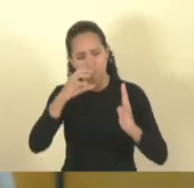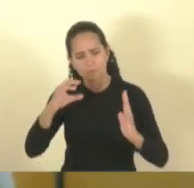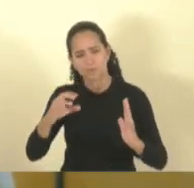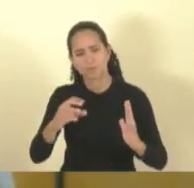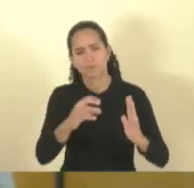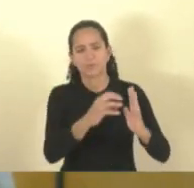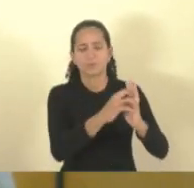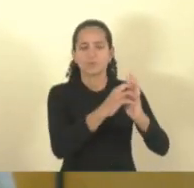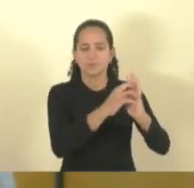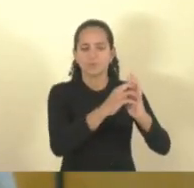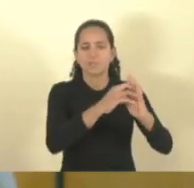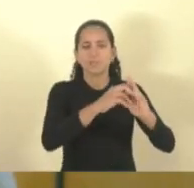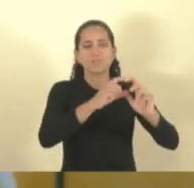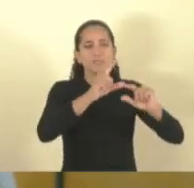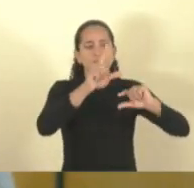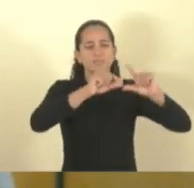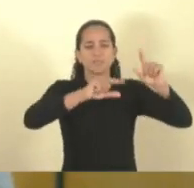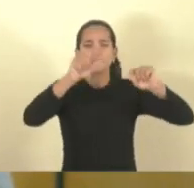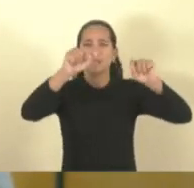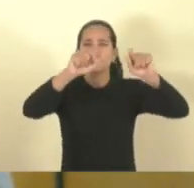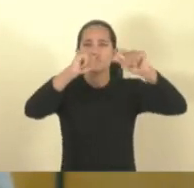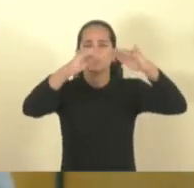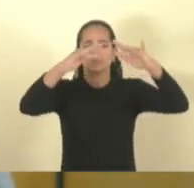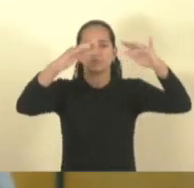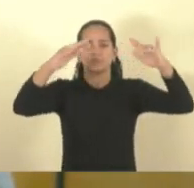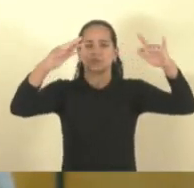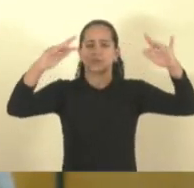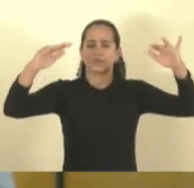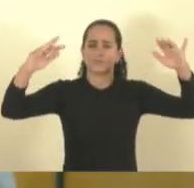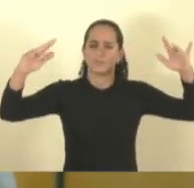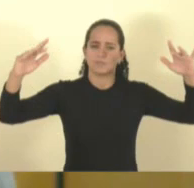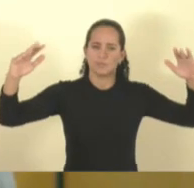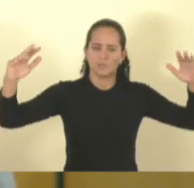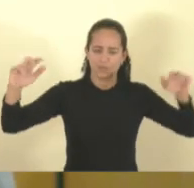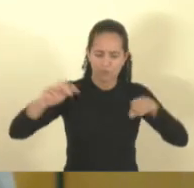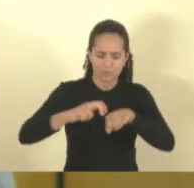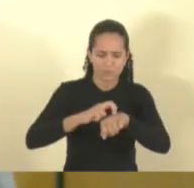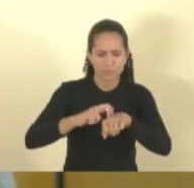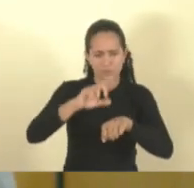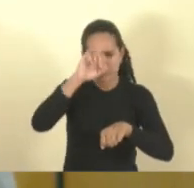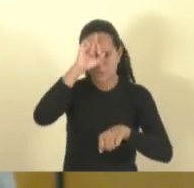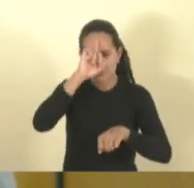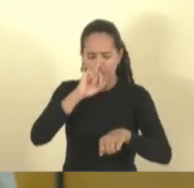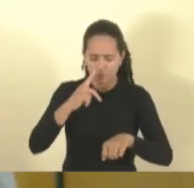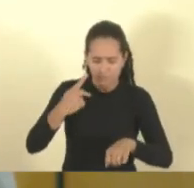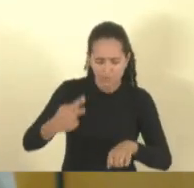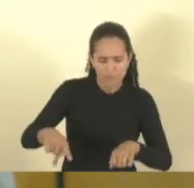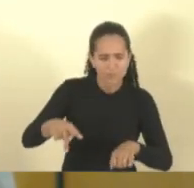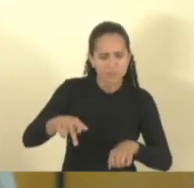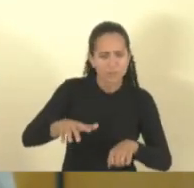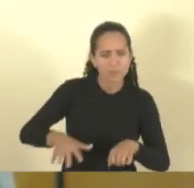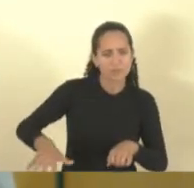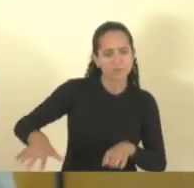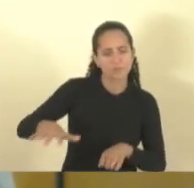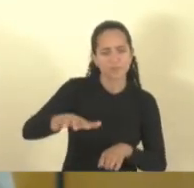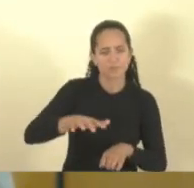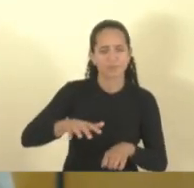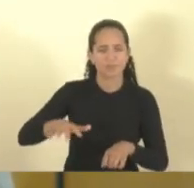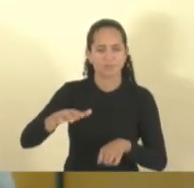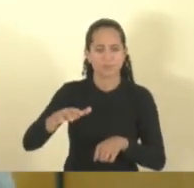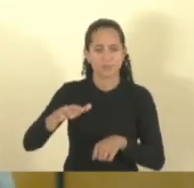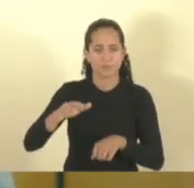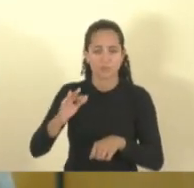o lábaro que ostentas estrelado. E diga ao verde louro dessa